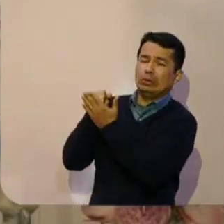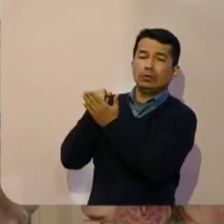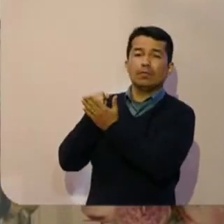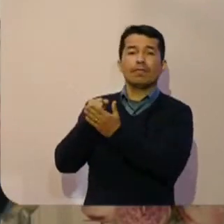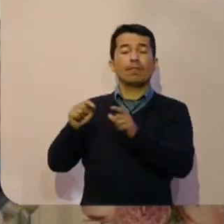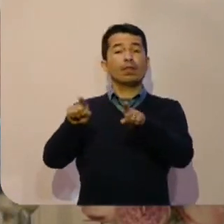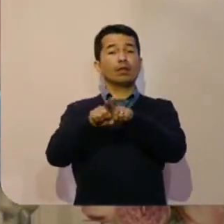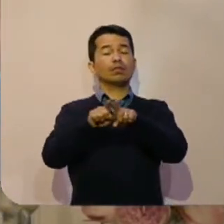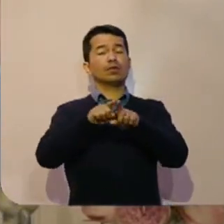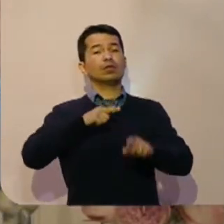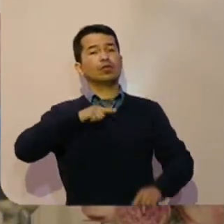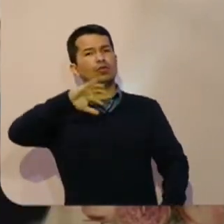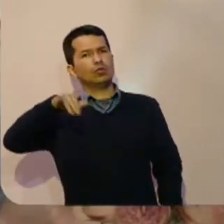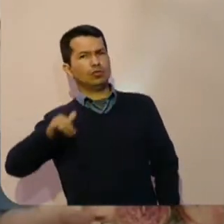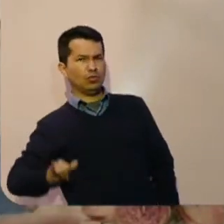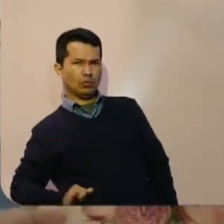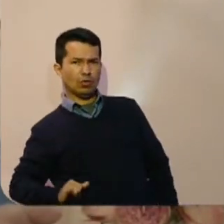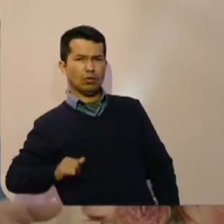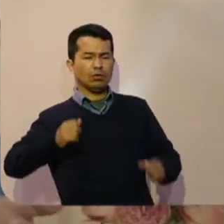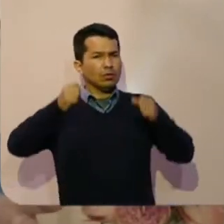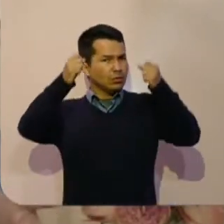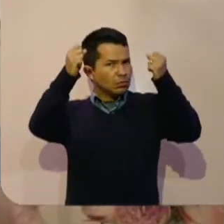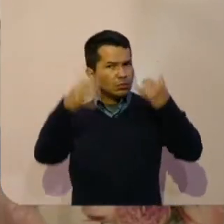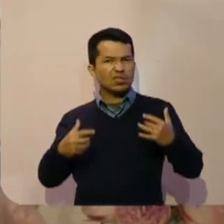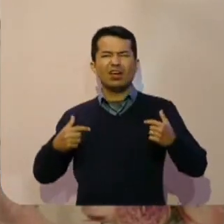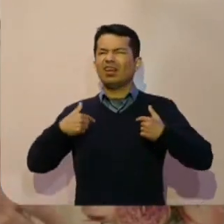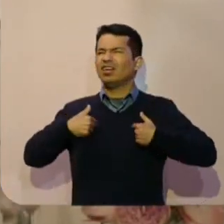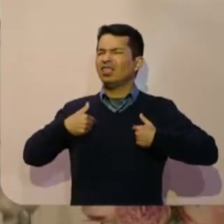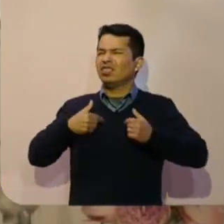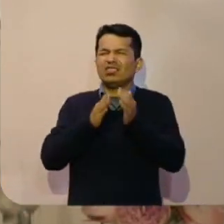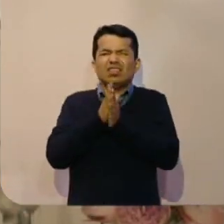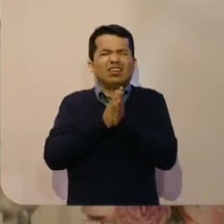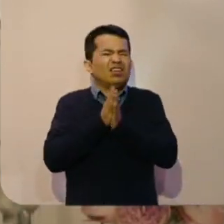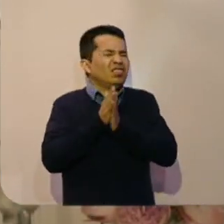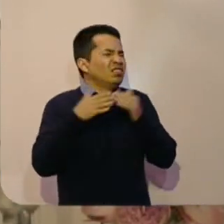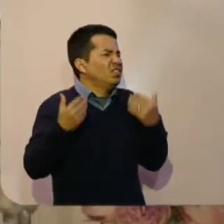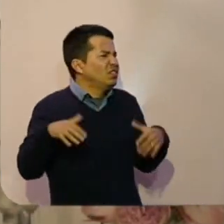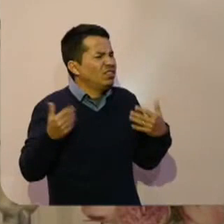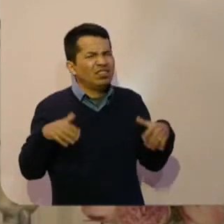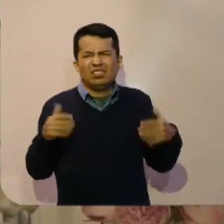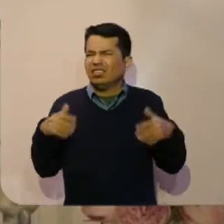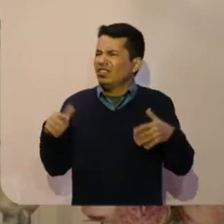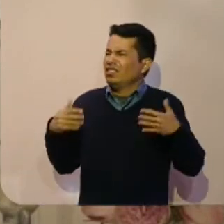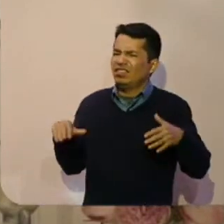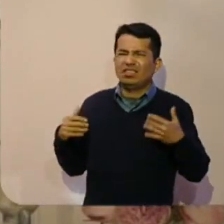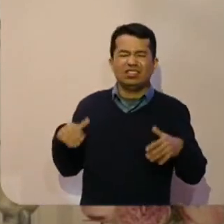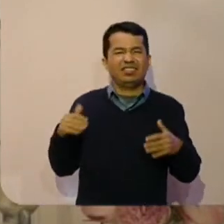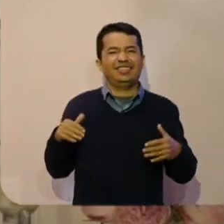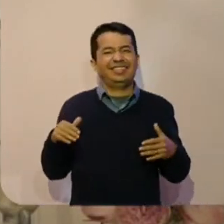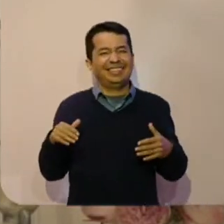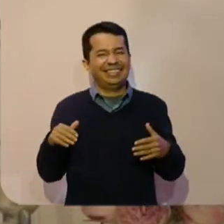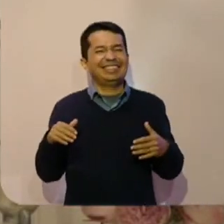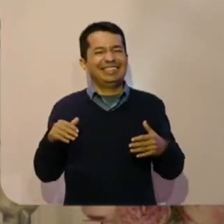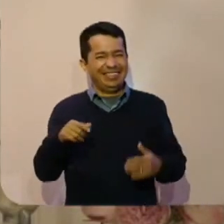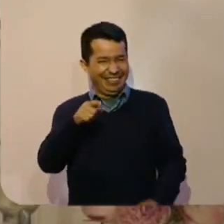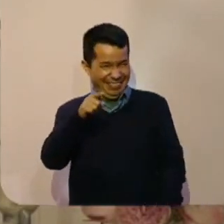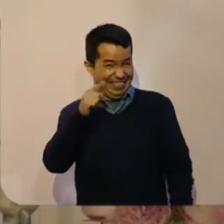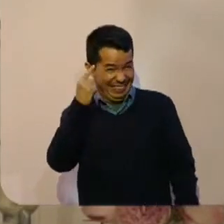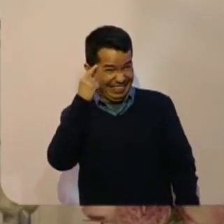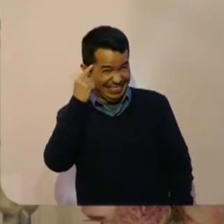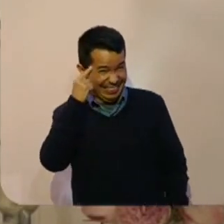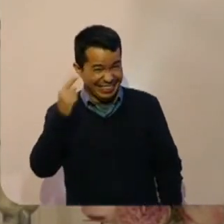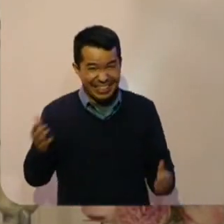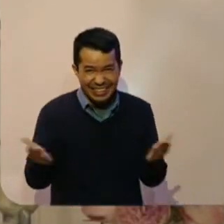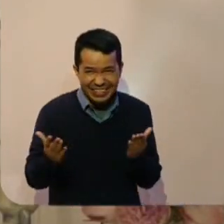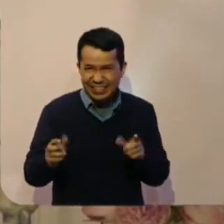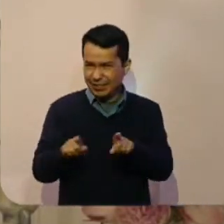eu estou ansioso. Puxa vida, hein? Eu acho que se a gente ouvisse você que está